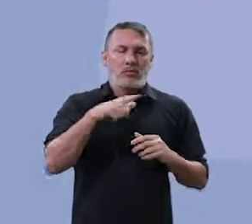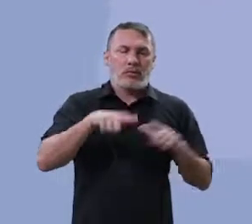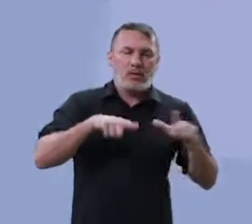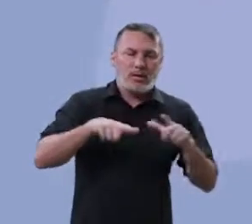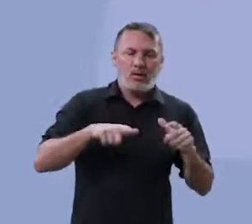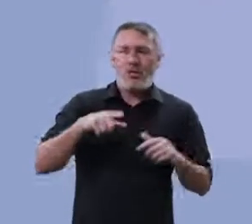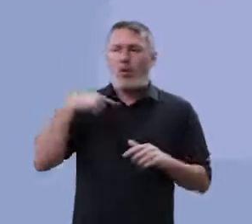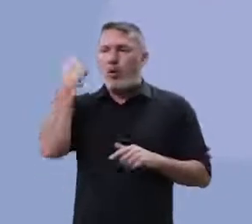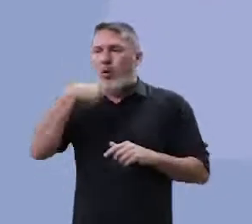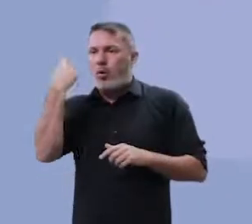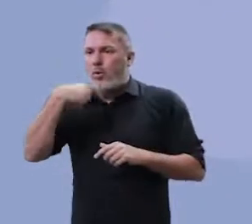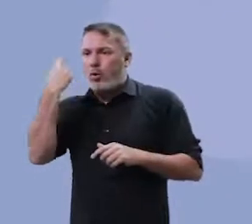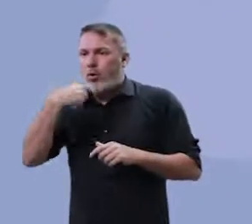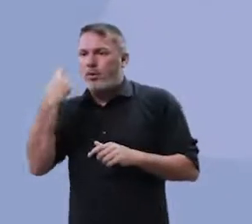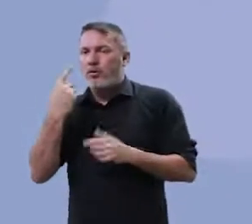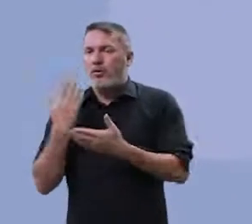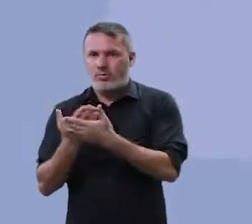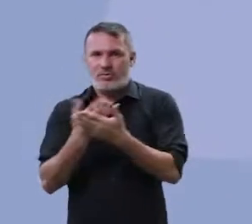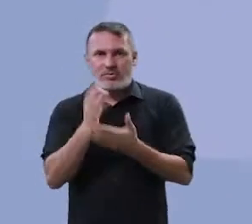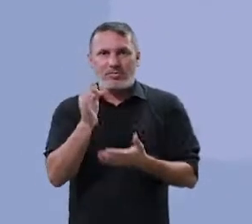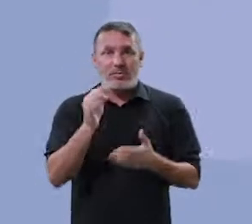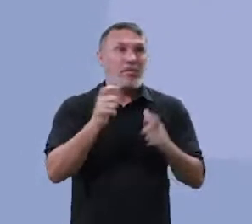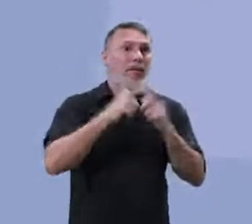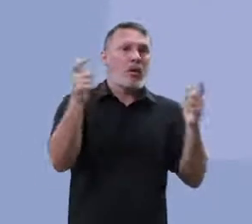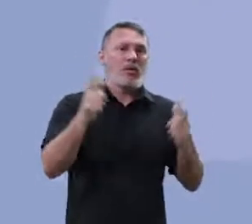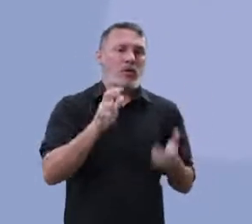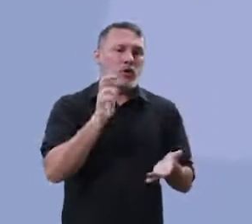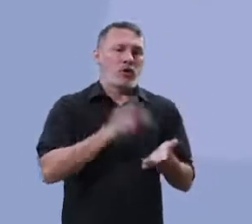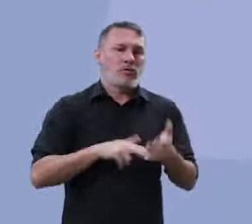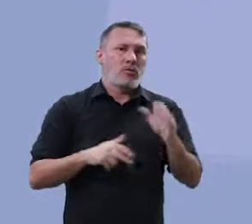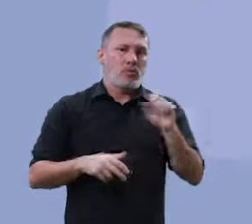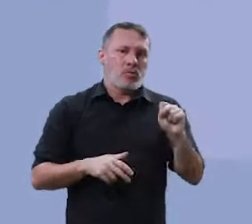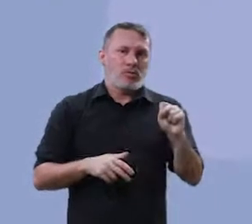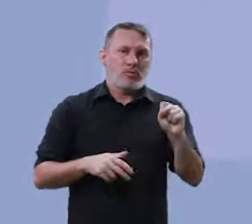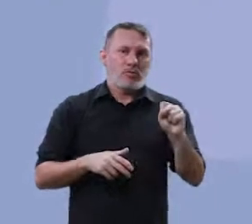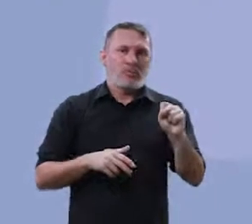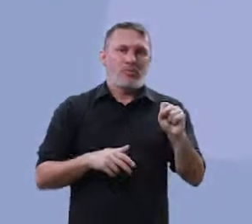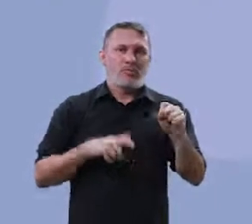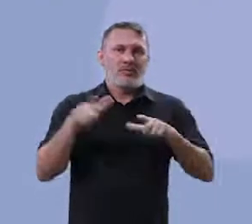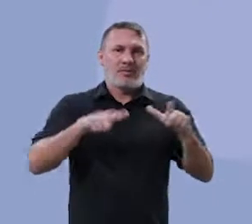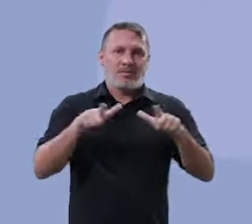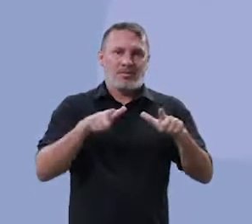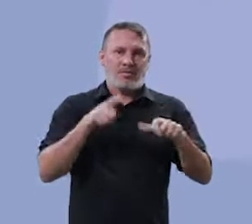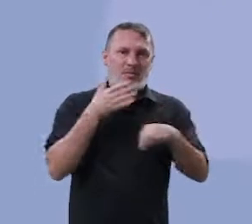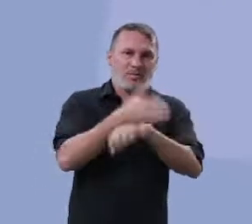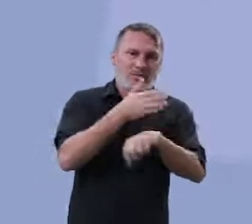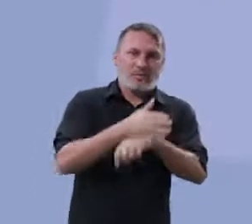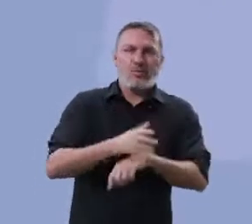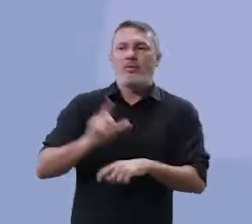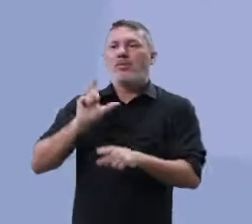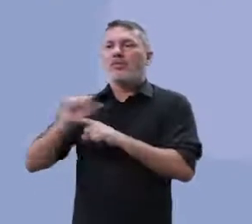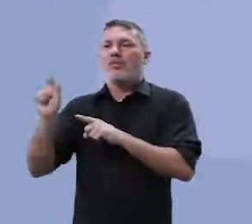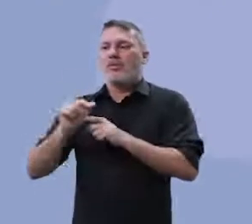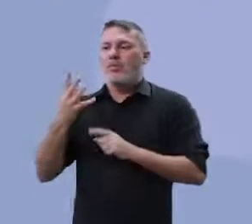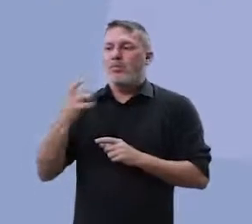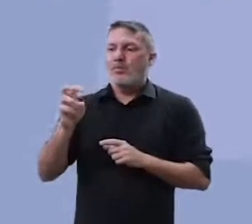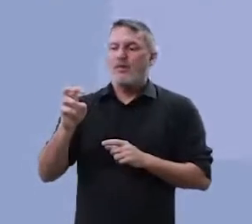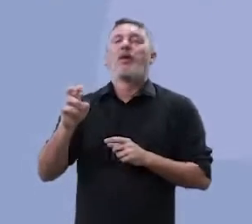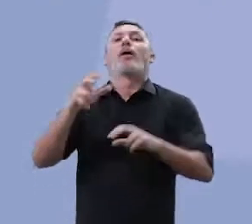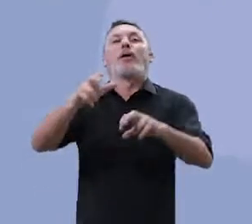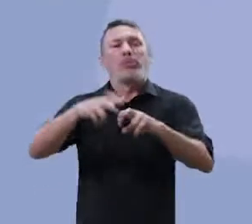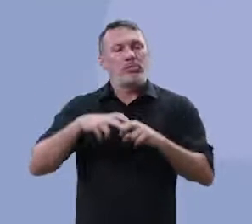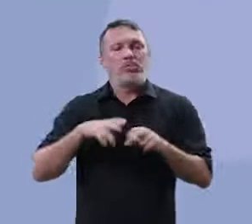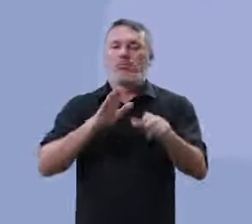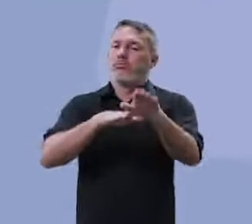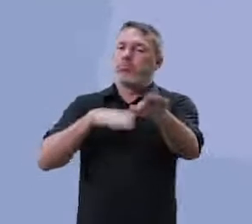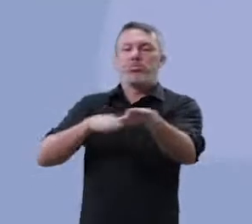Geralmente, 8 horas da manhã até 4 horas da tarde. Né? Que estimula o quê? Horários de pico no trânsito. E esses horários são